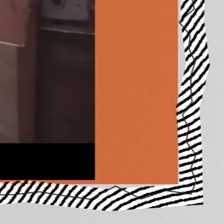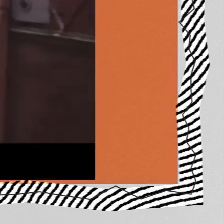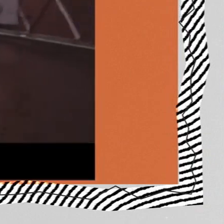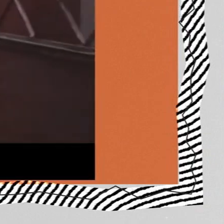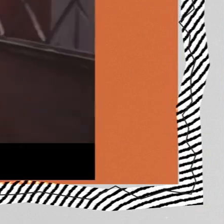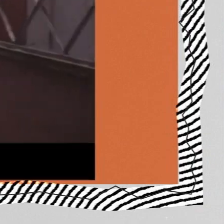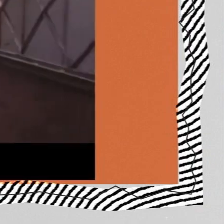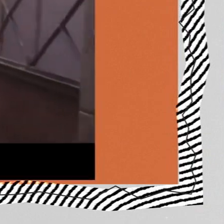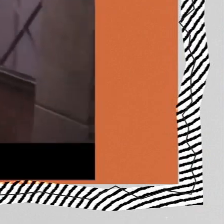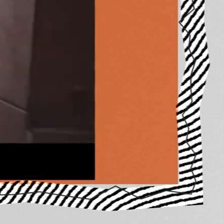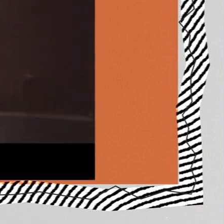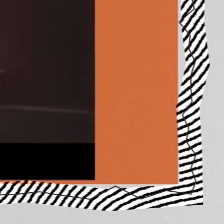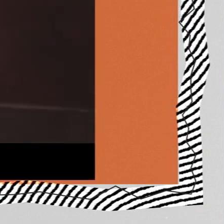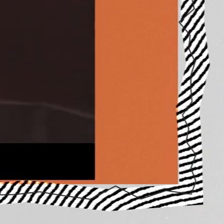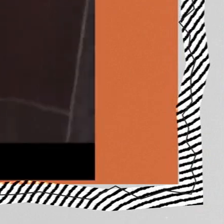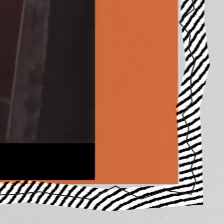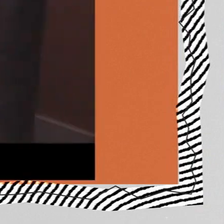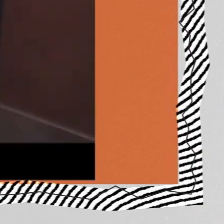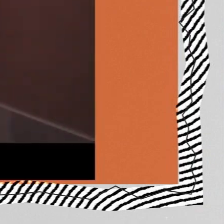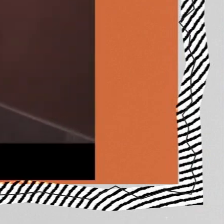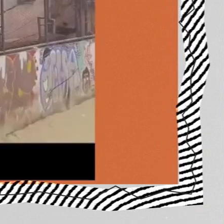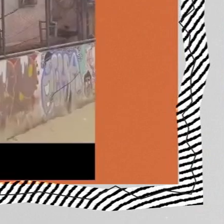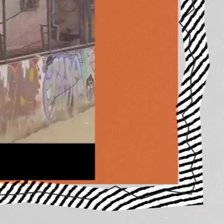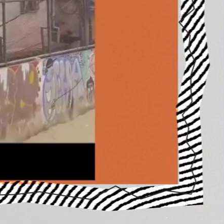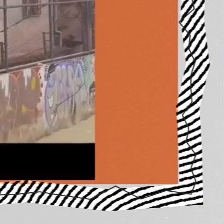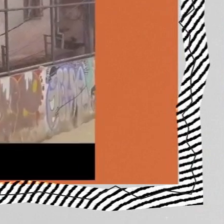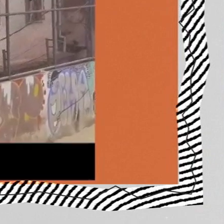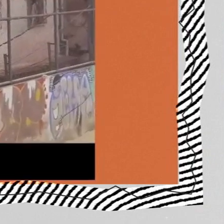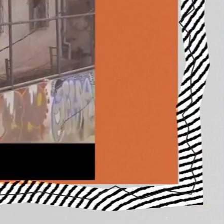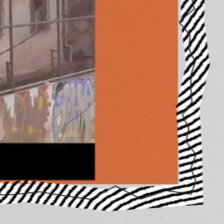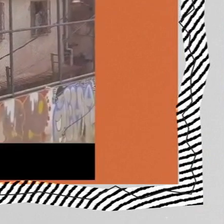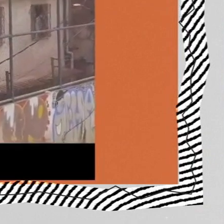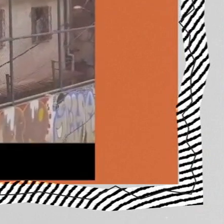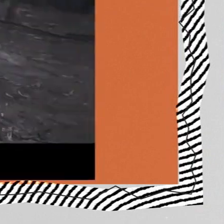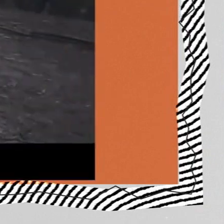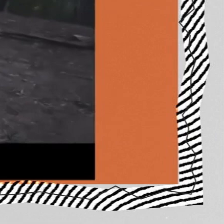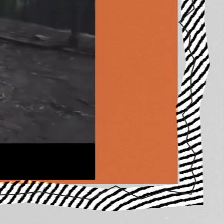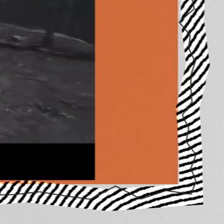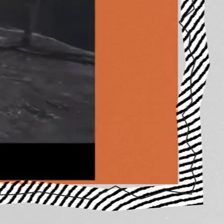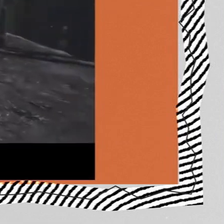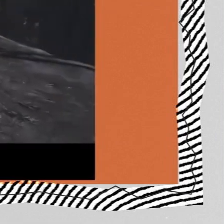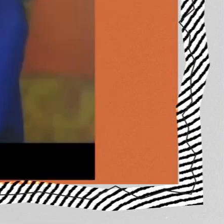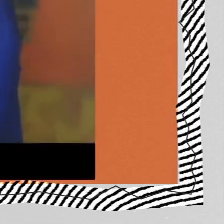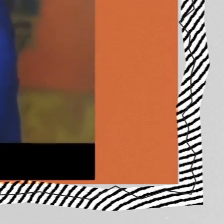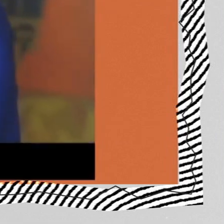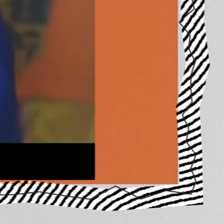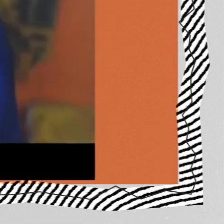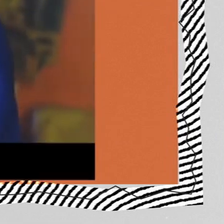Eu vim de baixo pra chegar no topo dessa porra, não corre pra ser milionário.